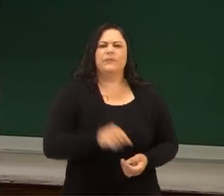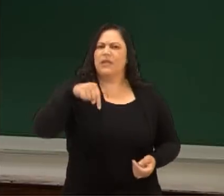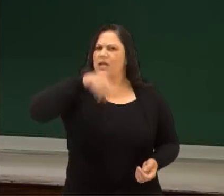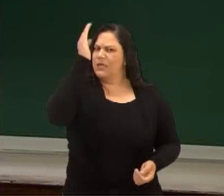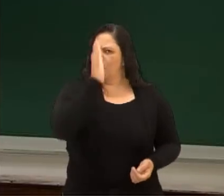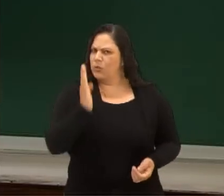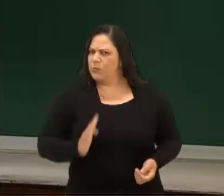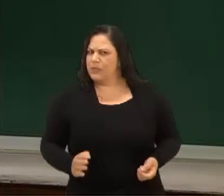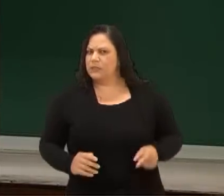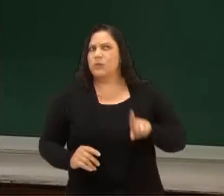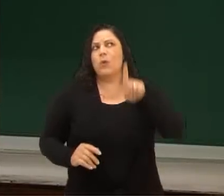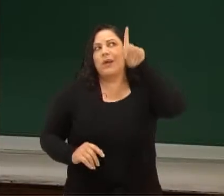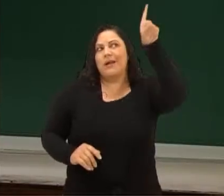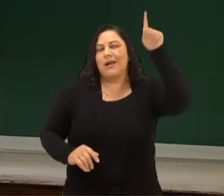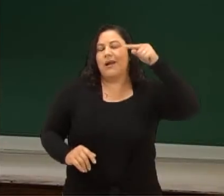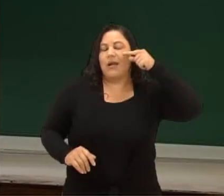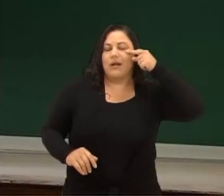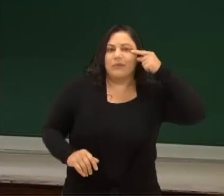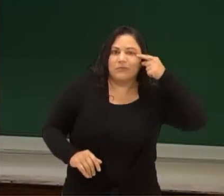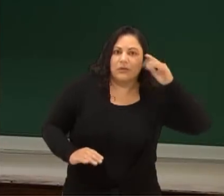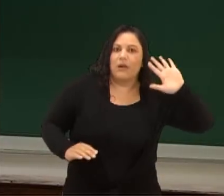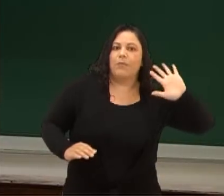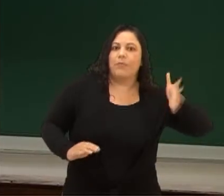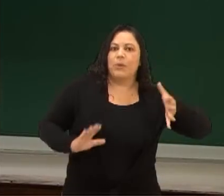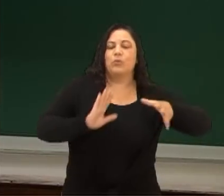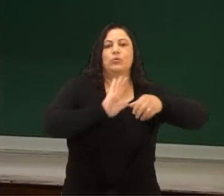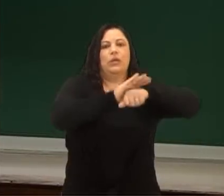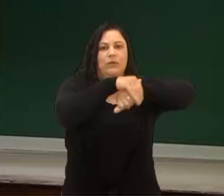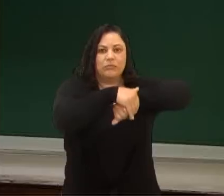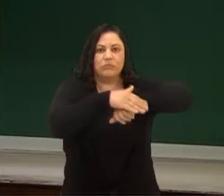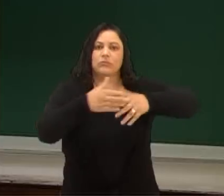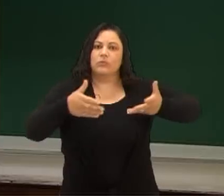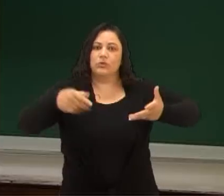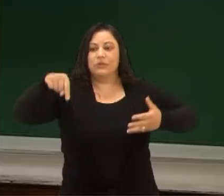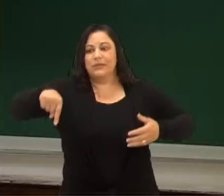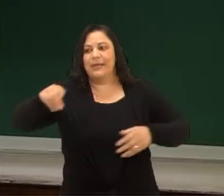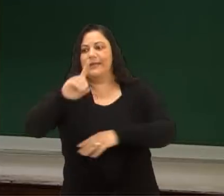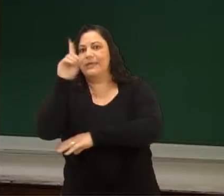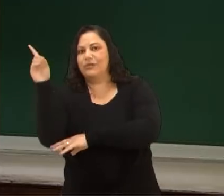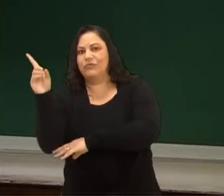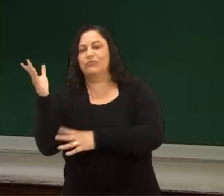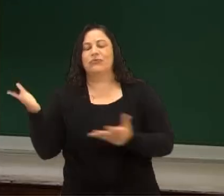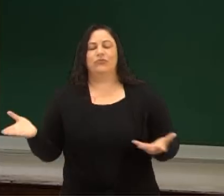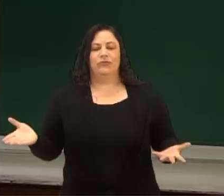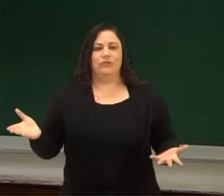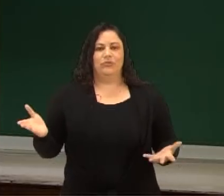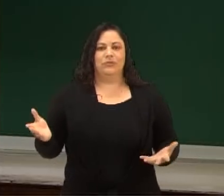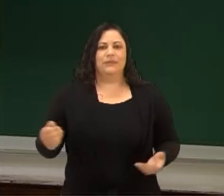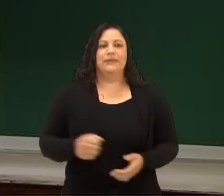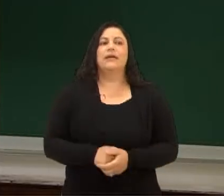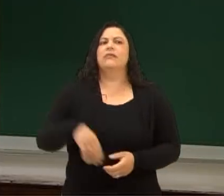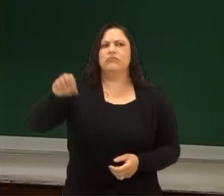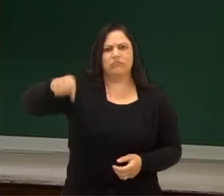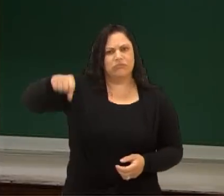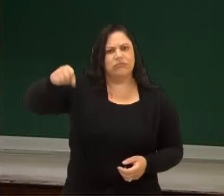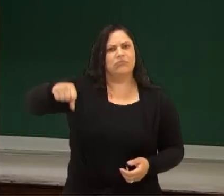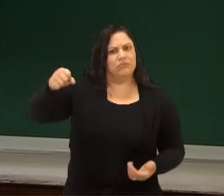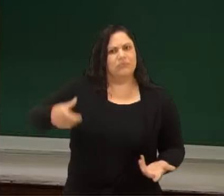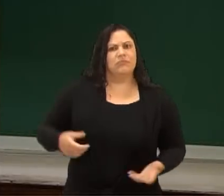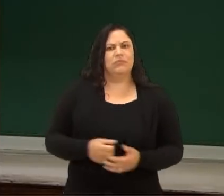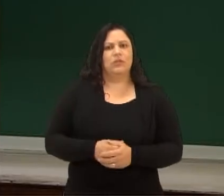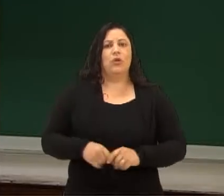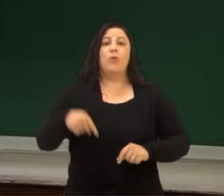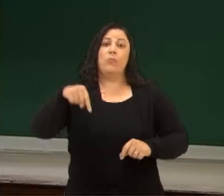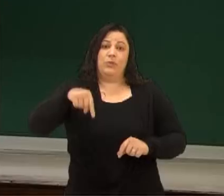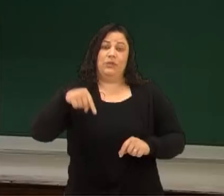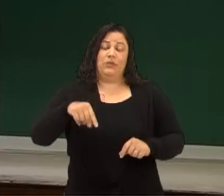Brasil é dia, lá no Japão já é noite? Sim, é sim. Por quê? Porque nós estamos aqui localizados no hemisfério ocidental e o Japão está lá no